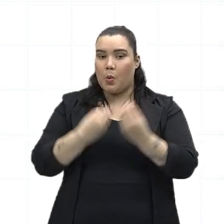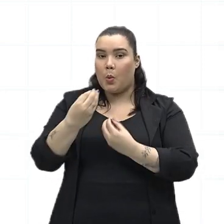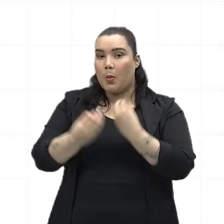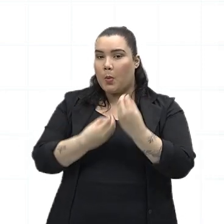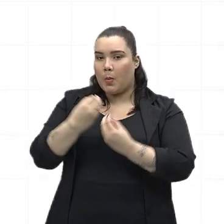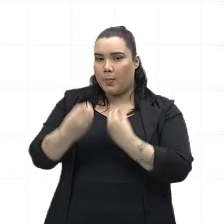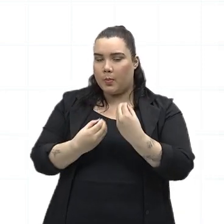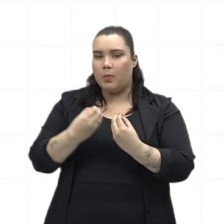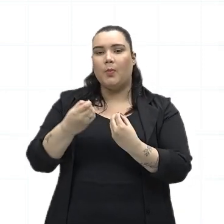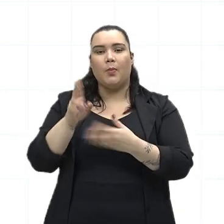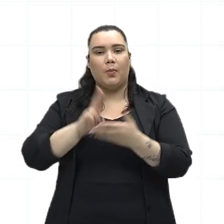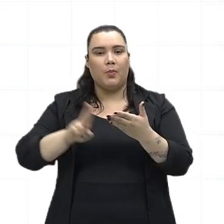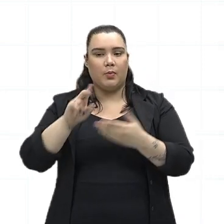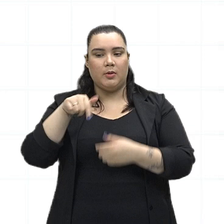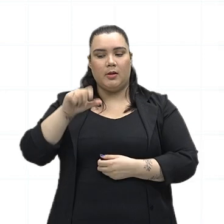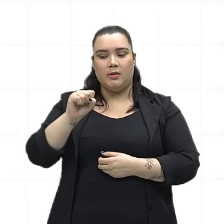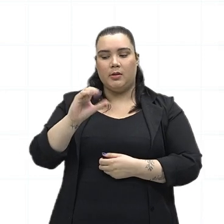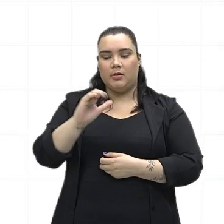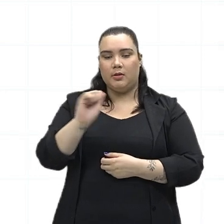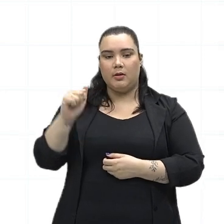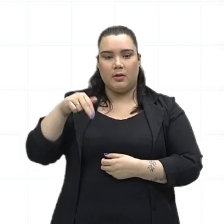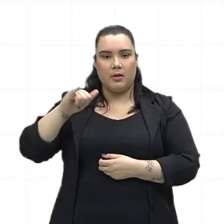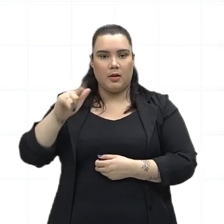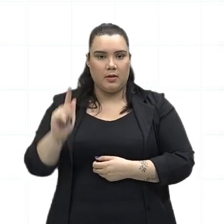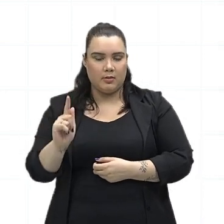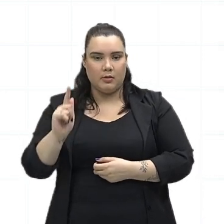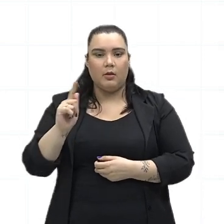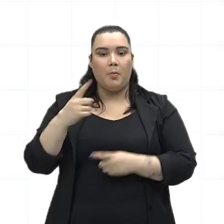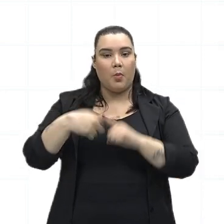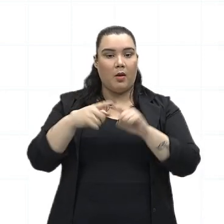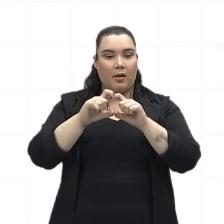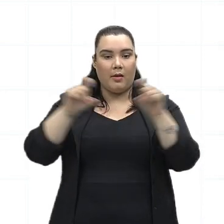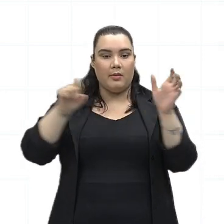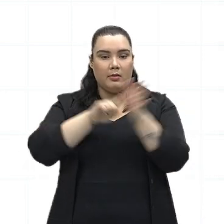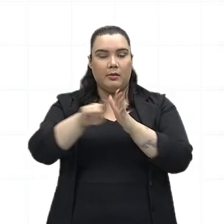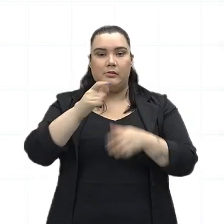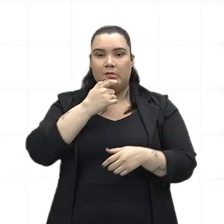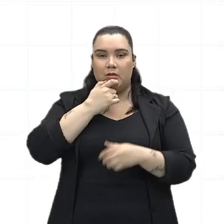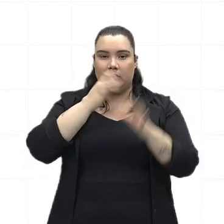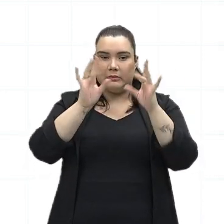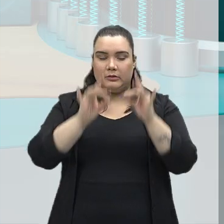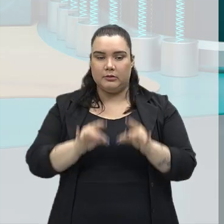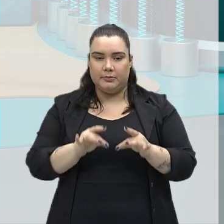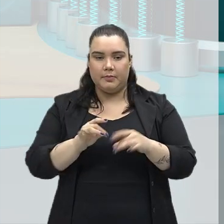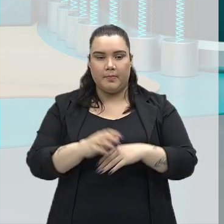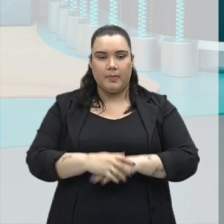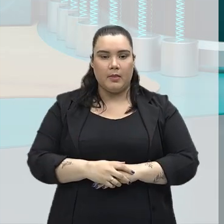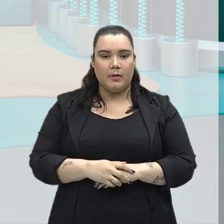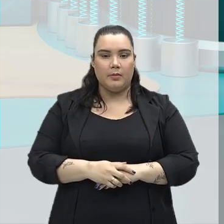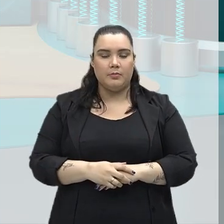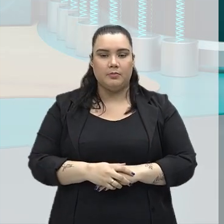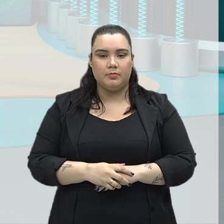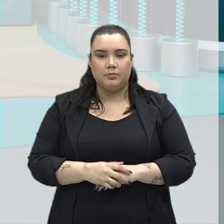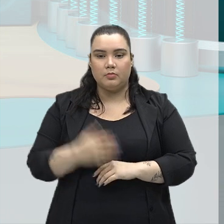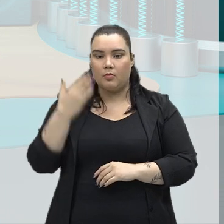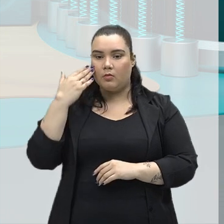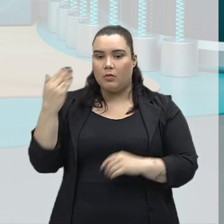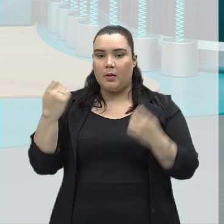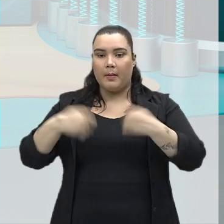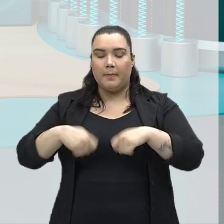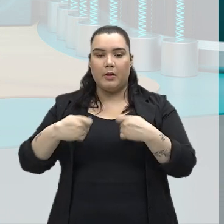o scanning com essa questão que está toda em inglês, tá bom? Vejam comigo. O que você deve